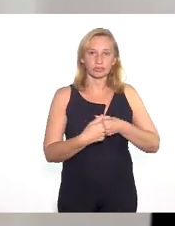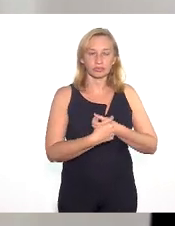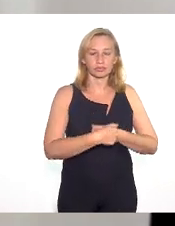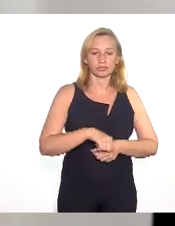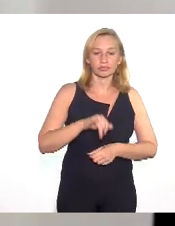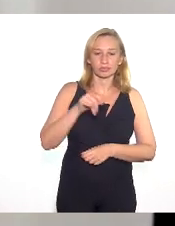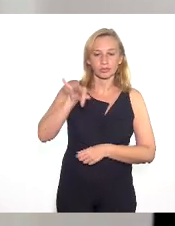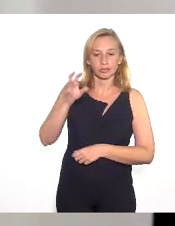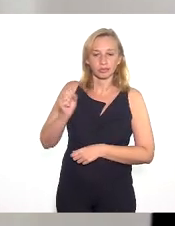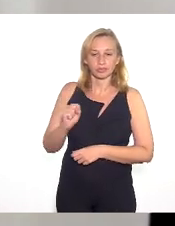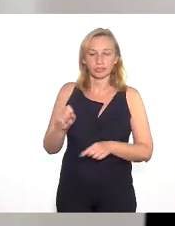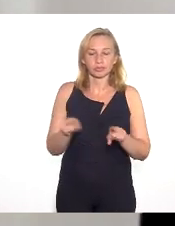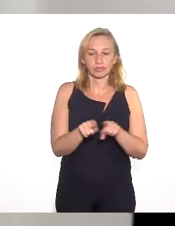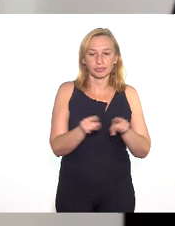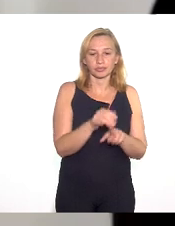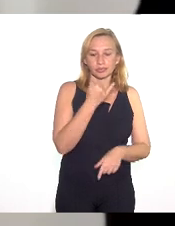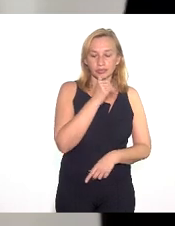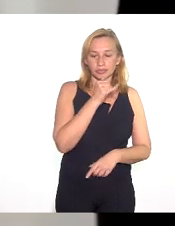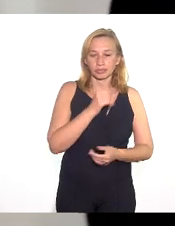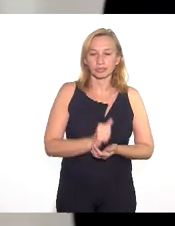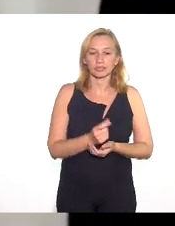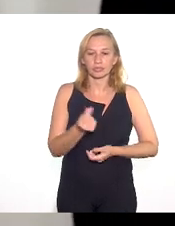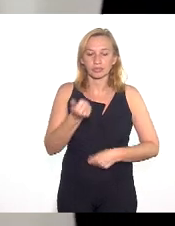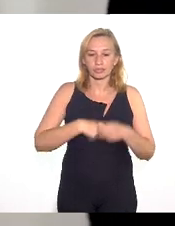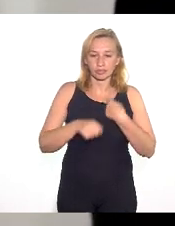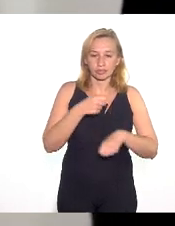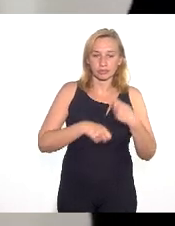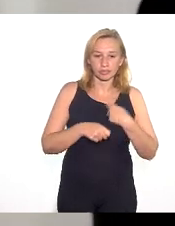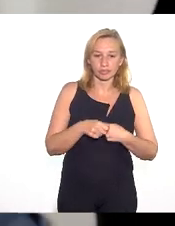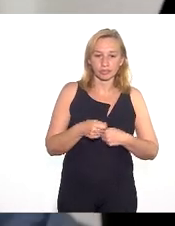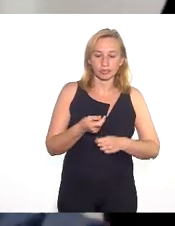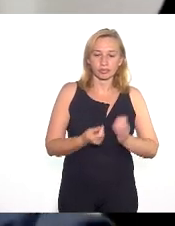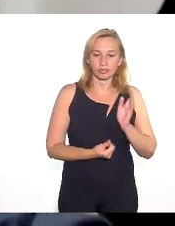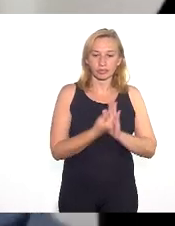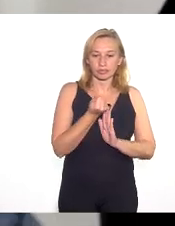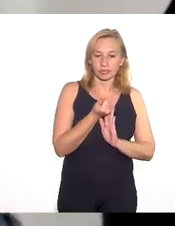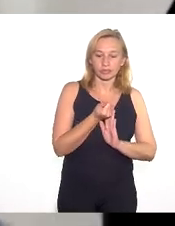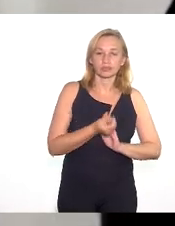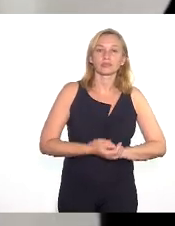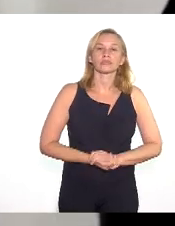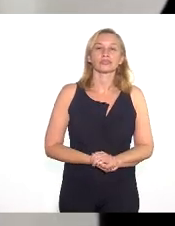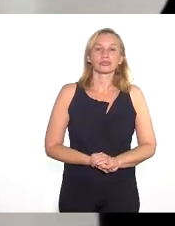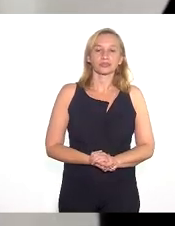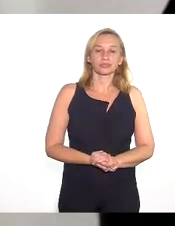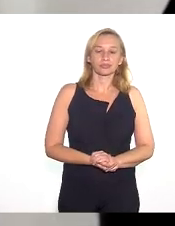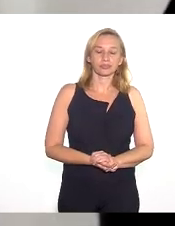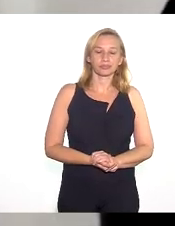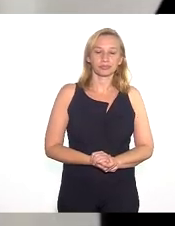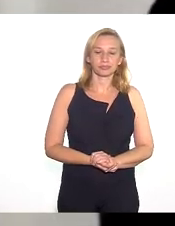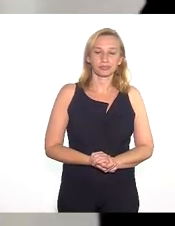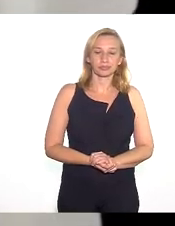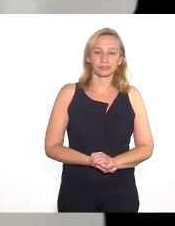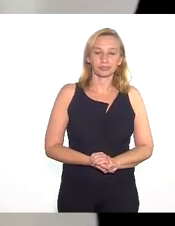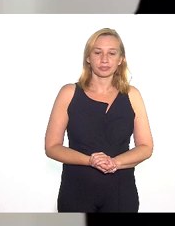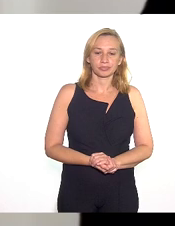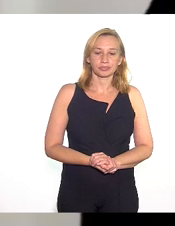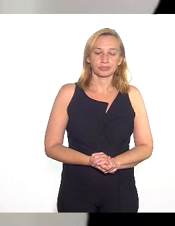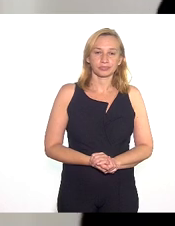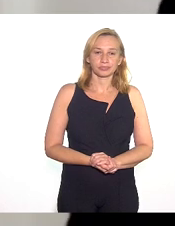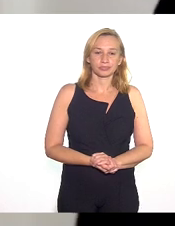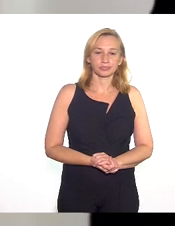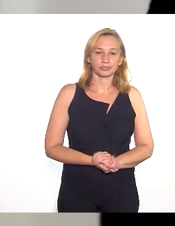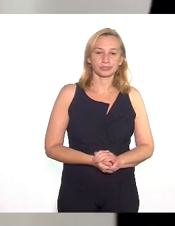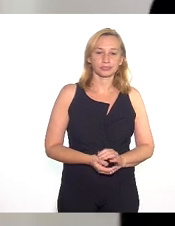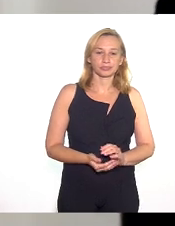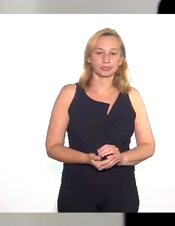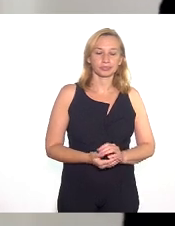Minas e Energia, de Economia, Indústria e Comércio e de Orçamento, para emitir parecer pela Comissão